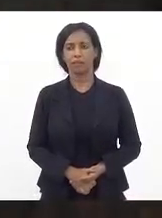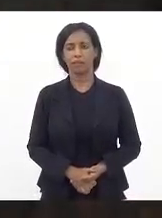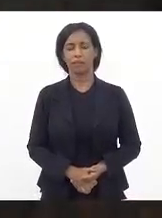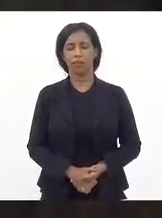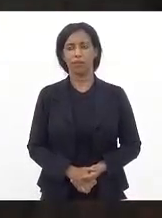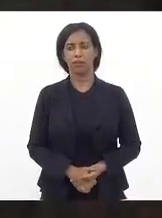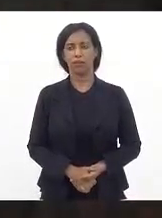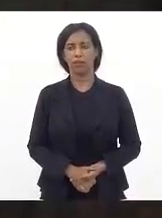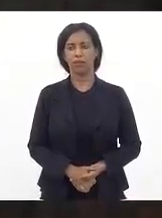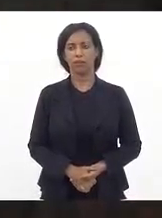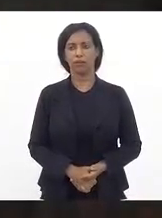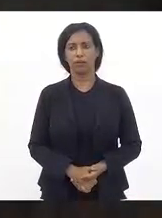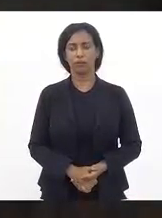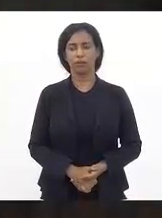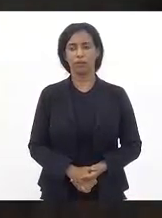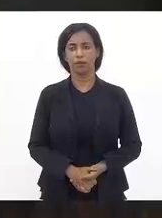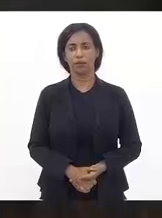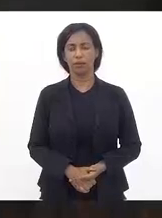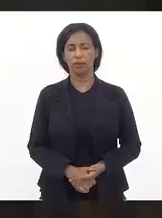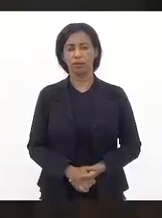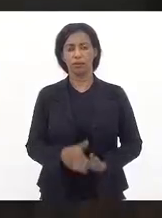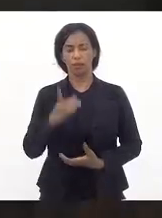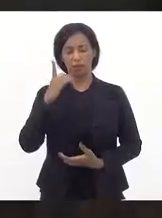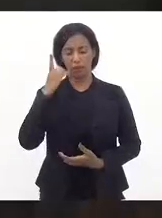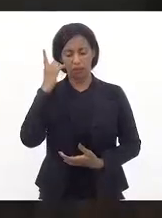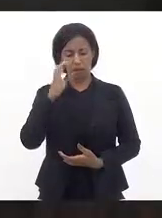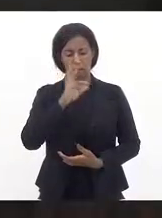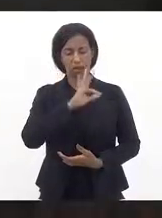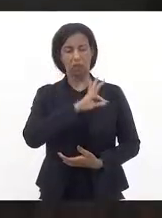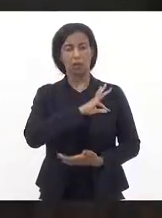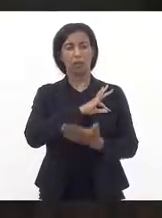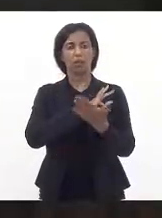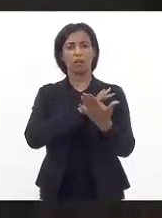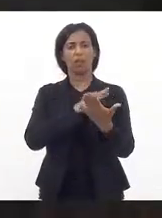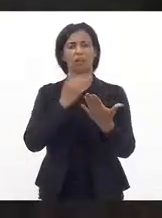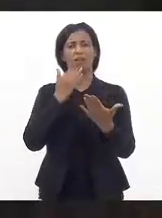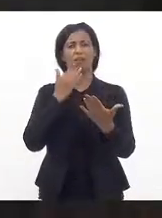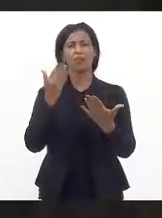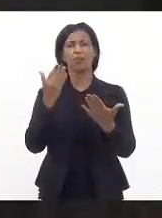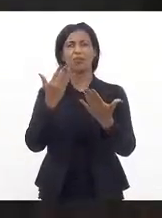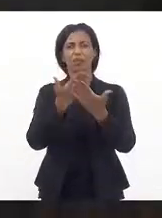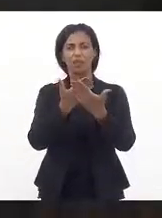deputada Martha Rocha Eu pediria galeria